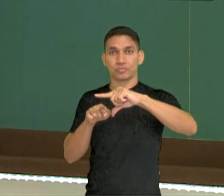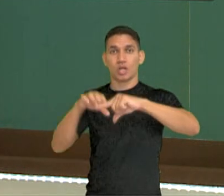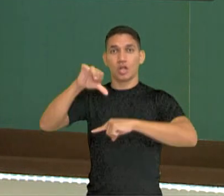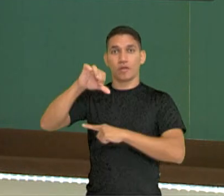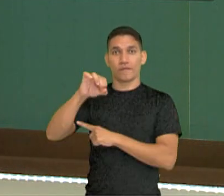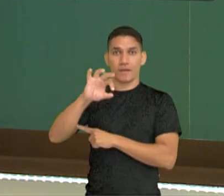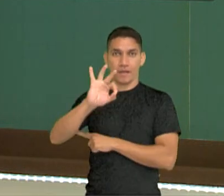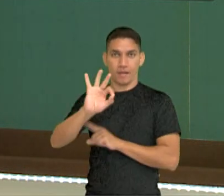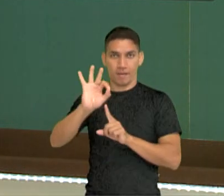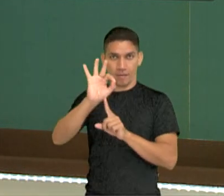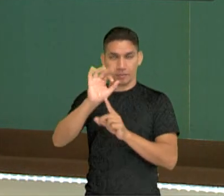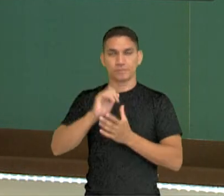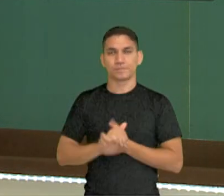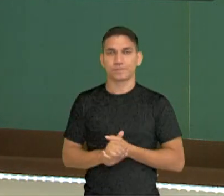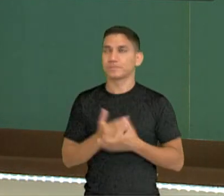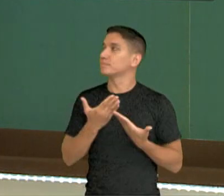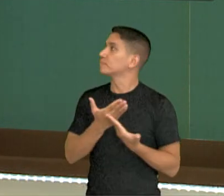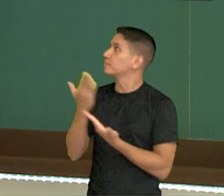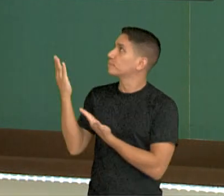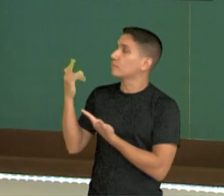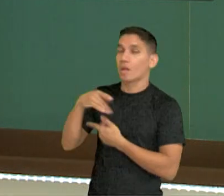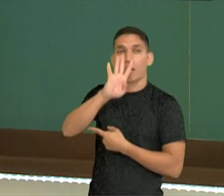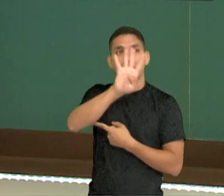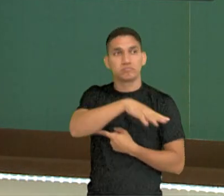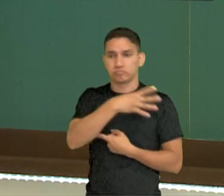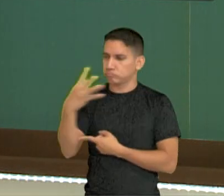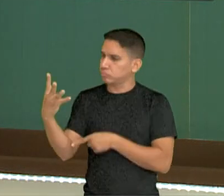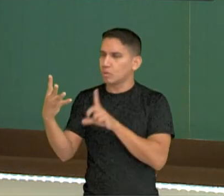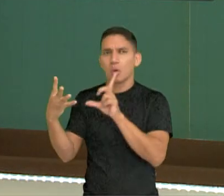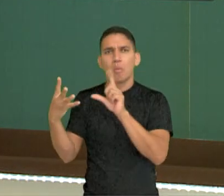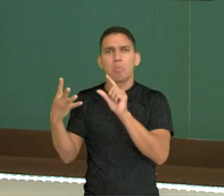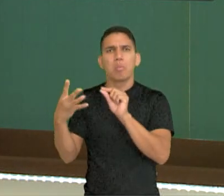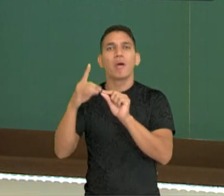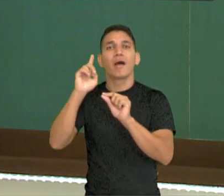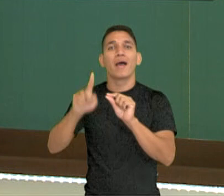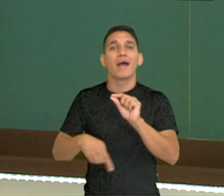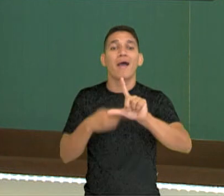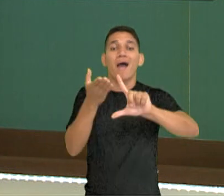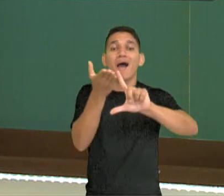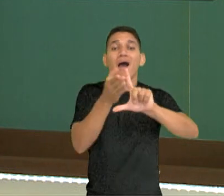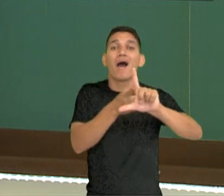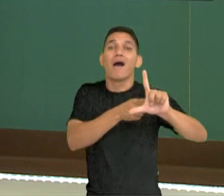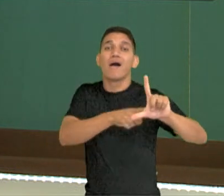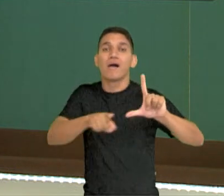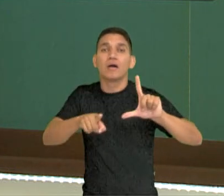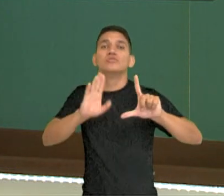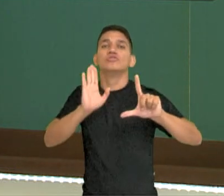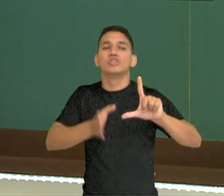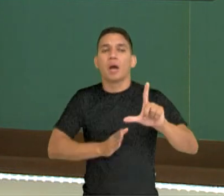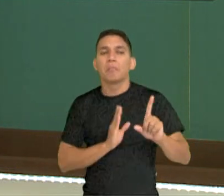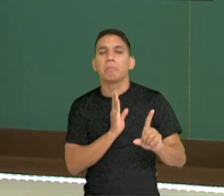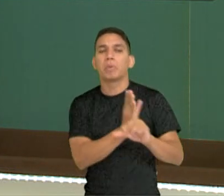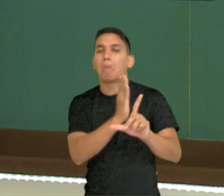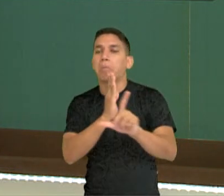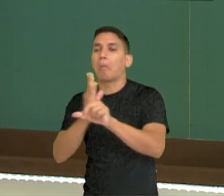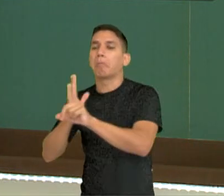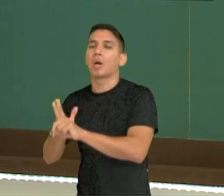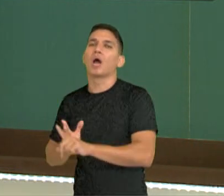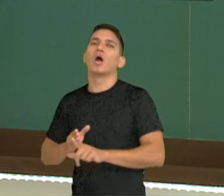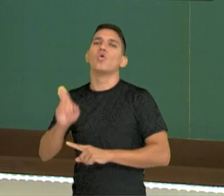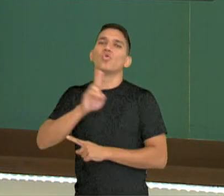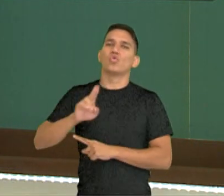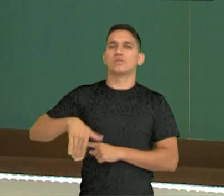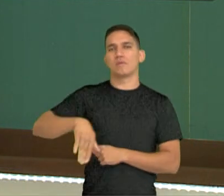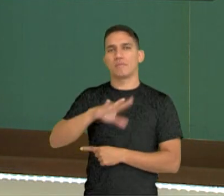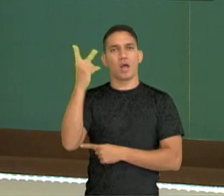a tabela de valores que são notáveis. Notáveis porque são valores que nós já conhecemos e usamos com mais frequência